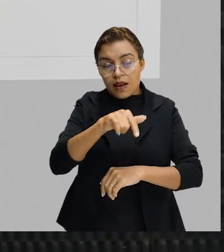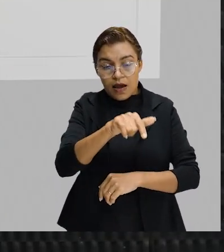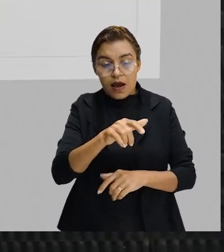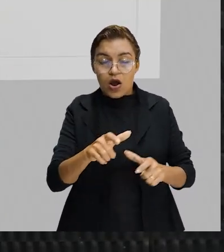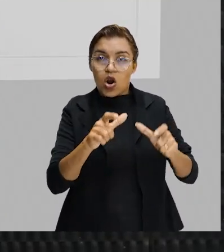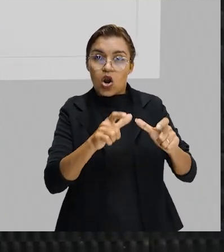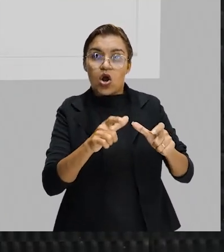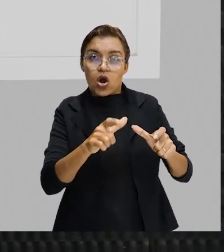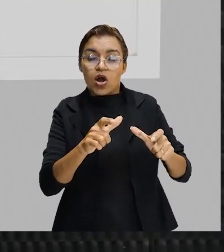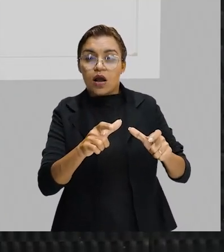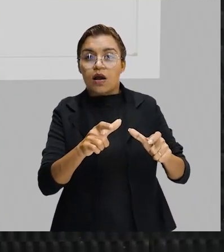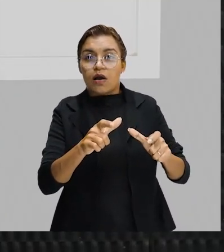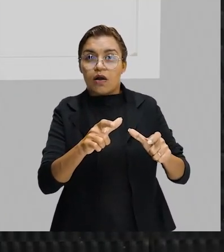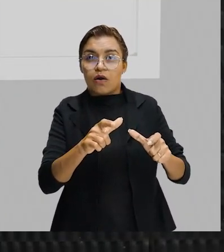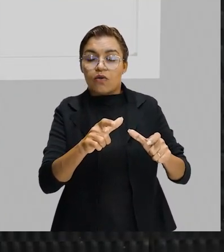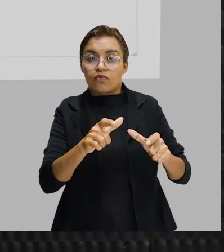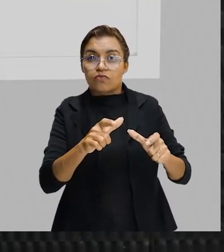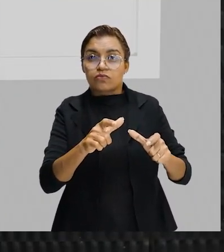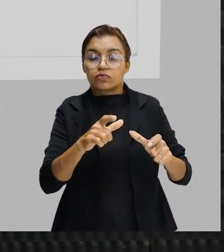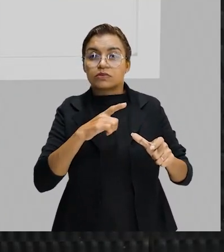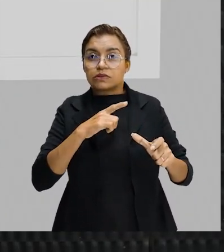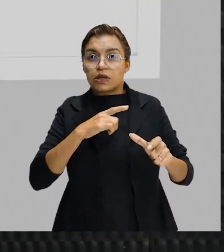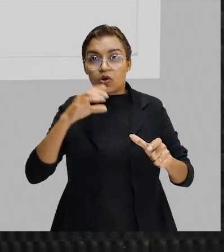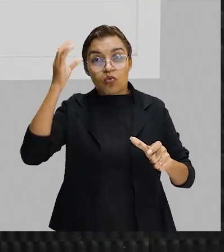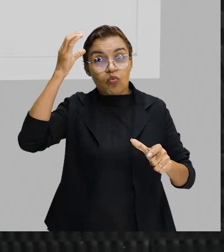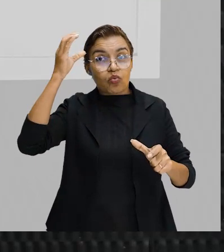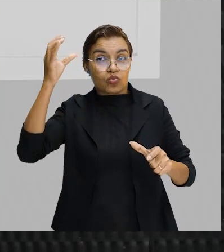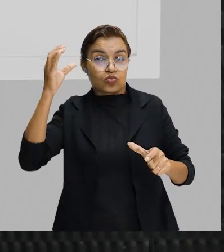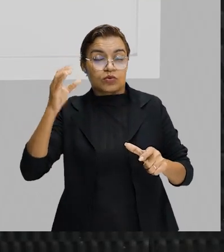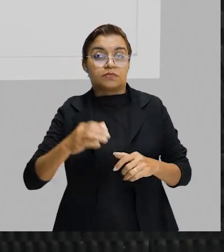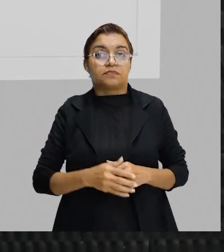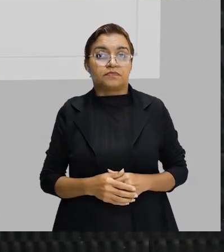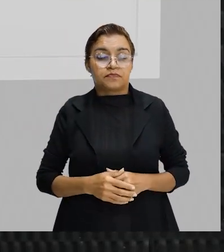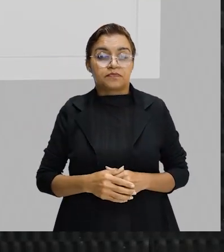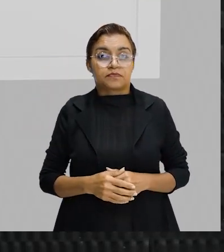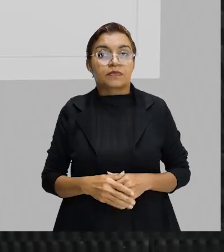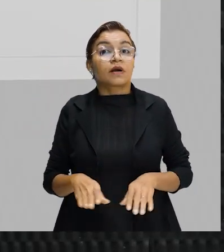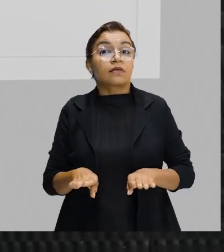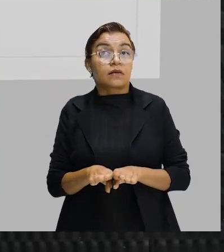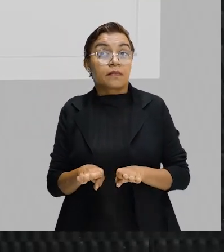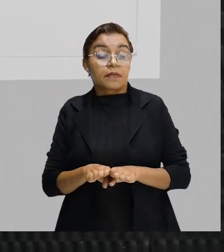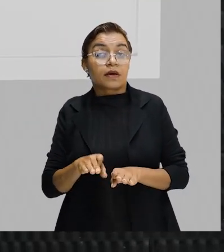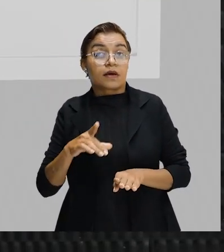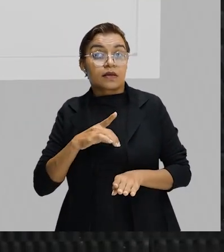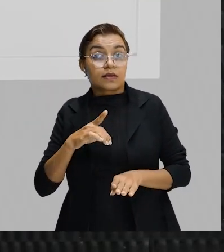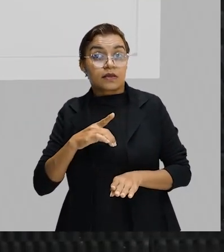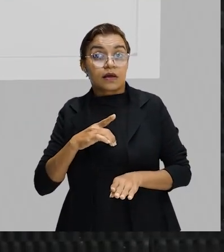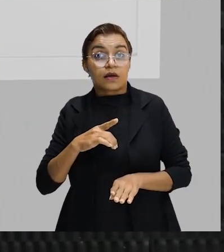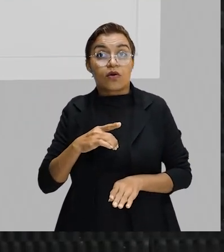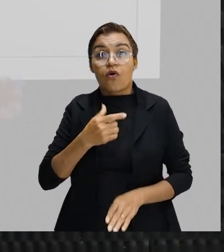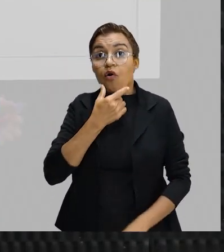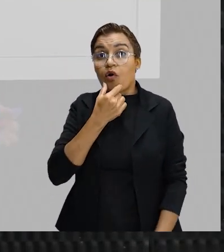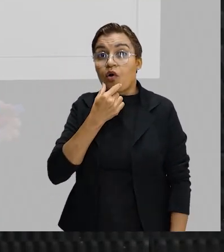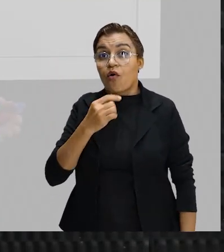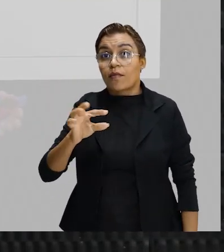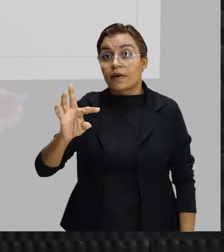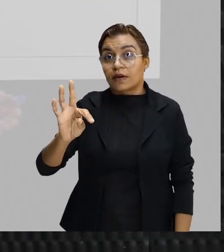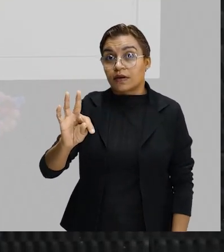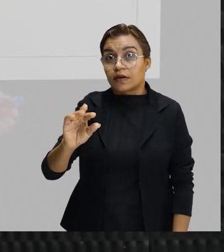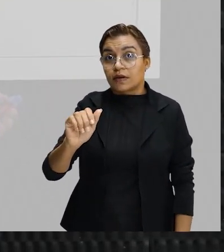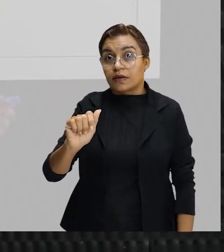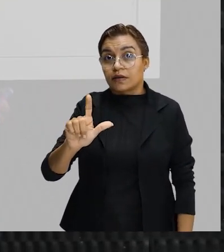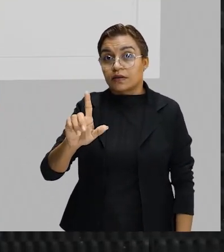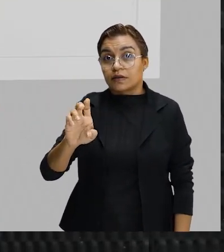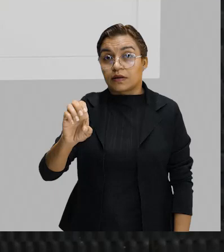por várias localidades. Entre elas, uma muito famosa, né? Que tem nosso amigo Tales de Mileto lá na cidade